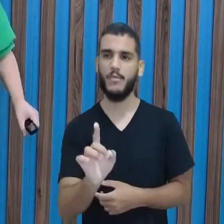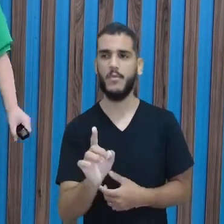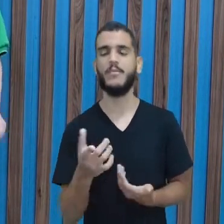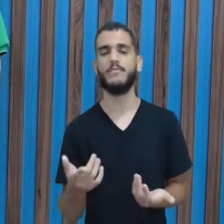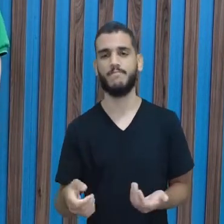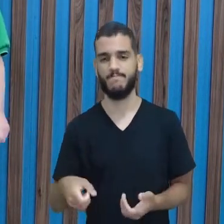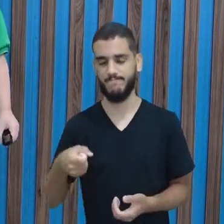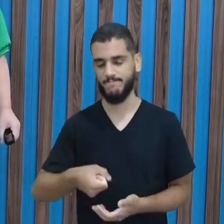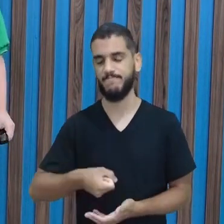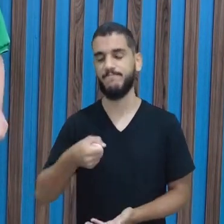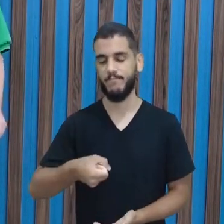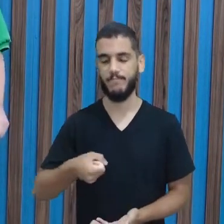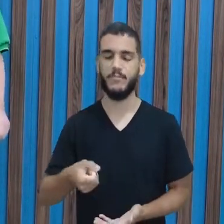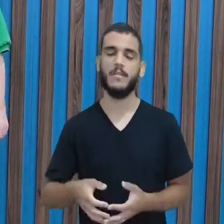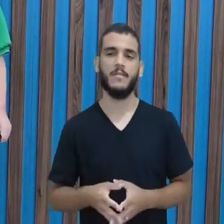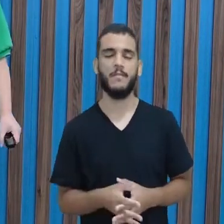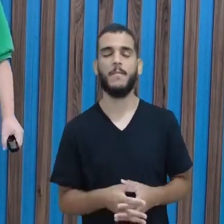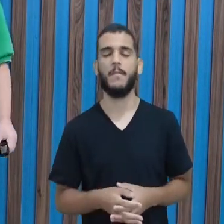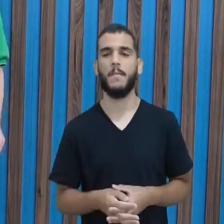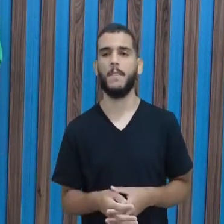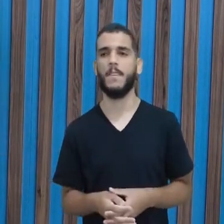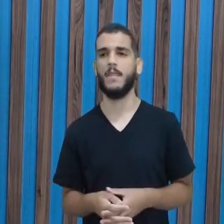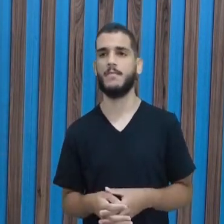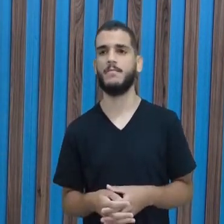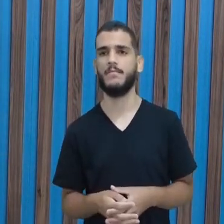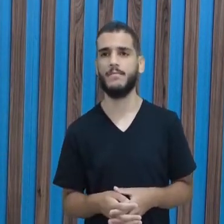baldinho para encher lá o tanque.